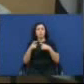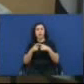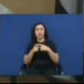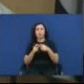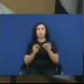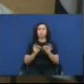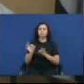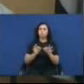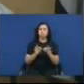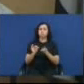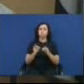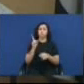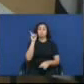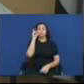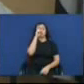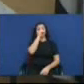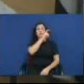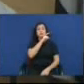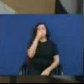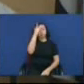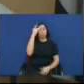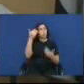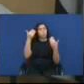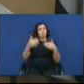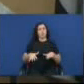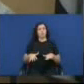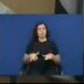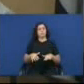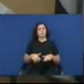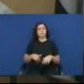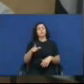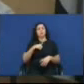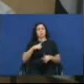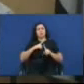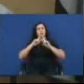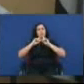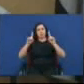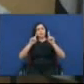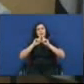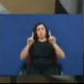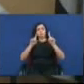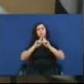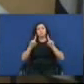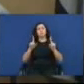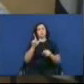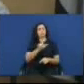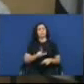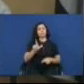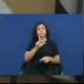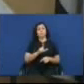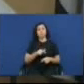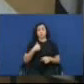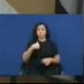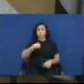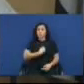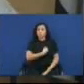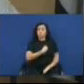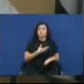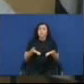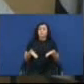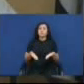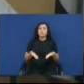medicar, né? Então é muito complicado eles querem ficar. Então existe sim as reclamações vai vir, e eu estou